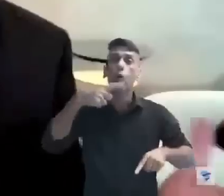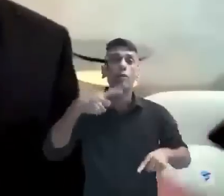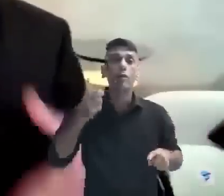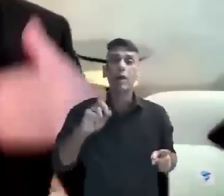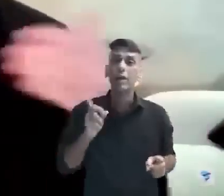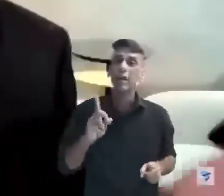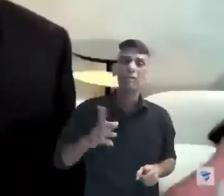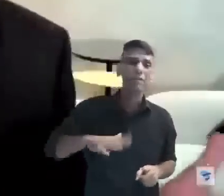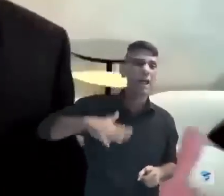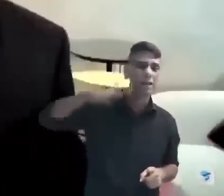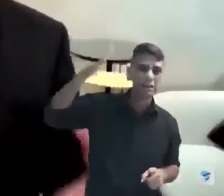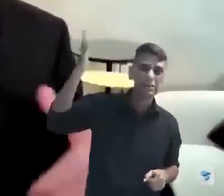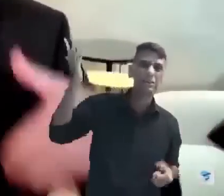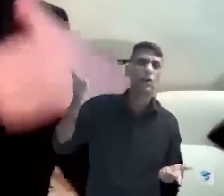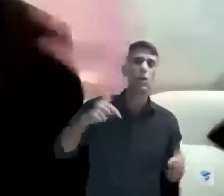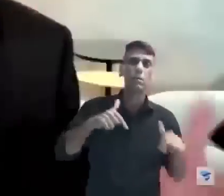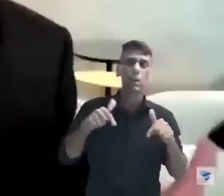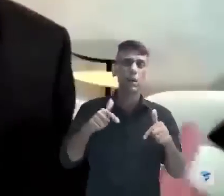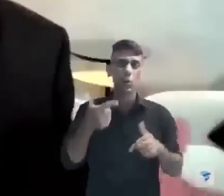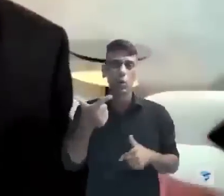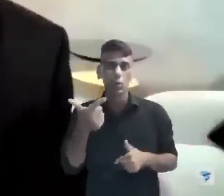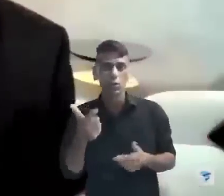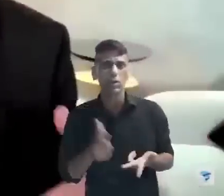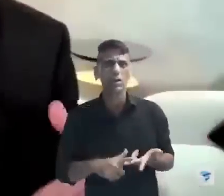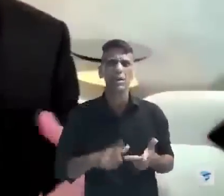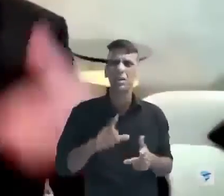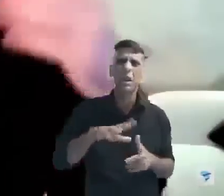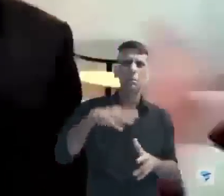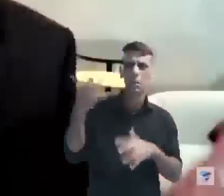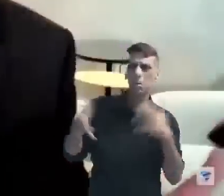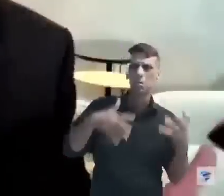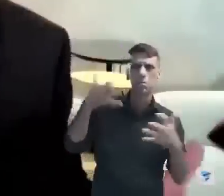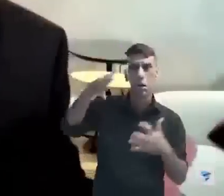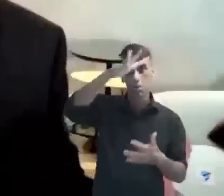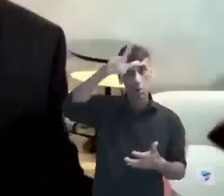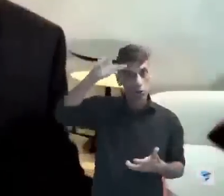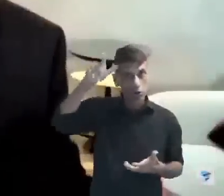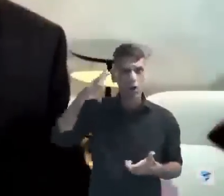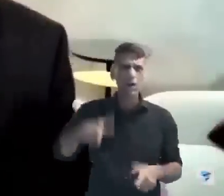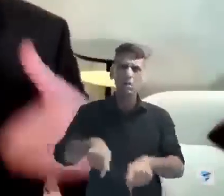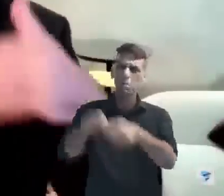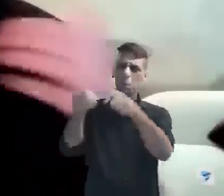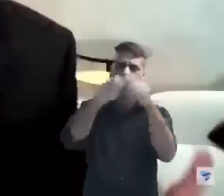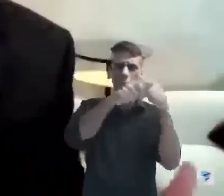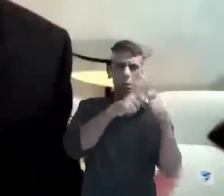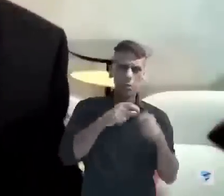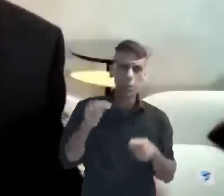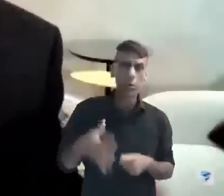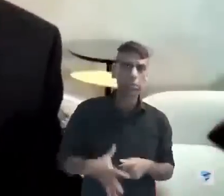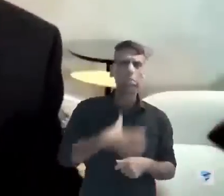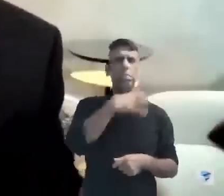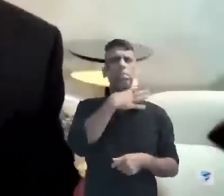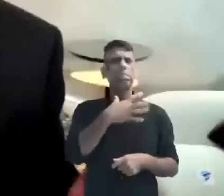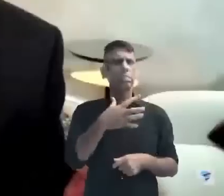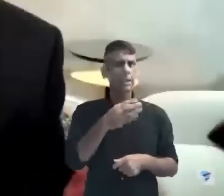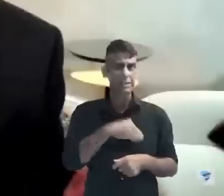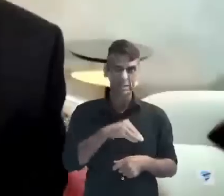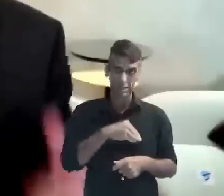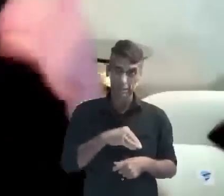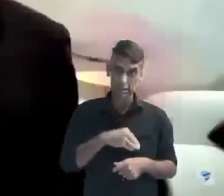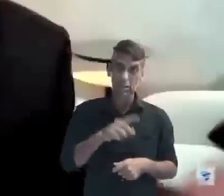inflação, desemprego, destruição da Amazônia, desmonte do Estado Nacional Brasileiro, arrocho salarial para o servidor